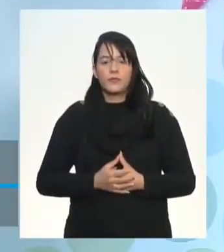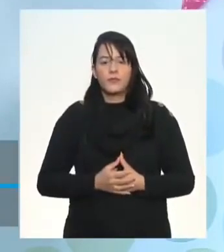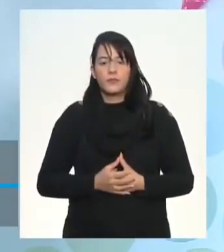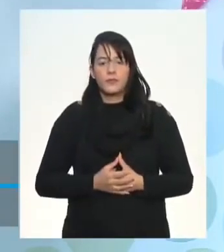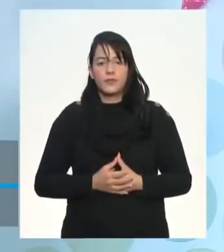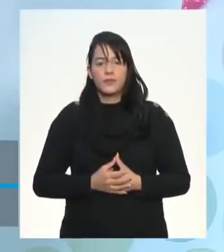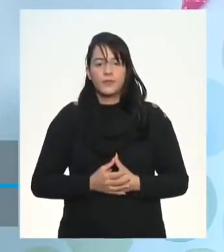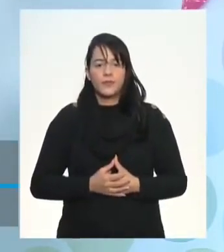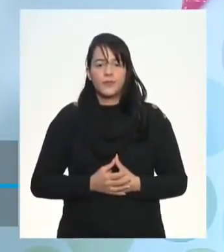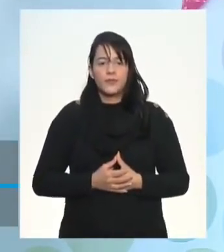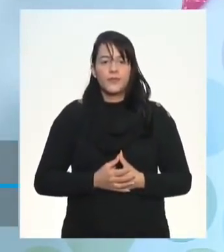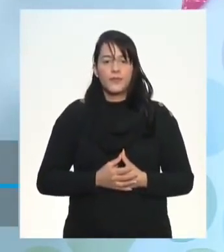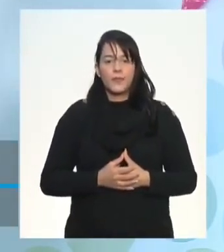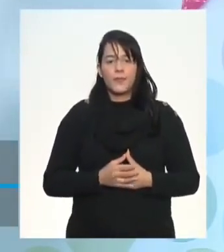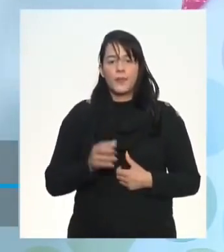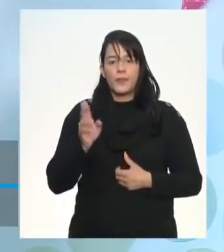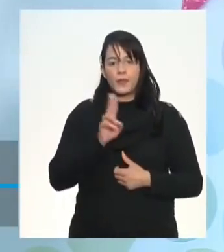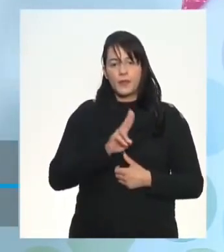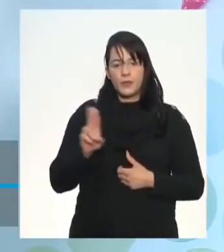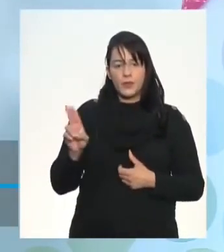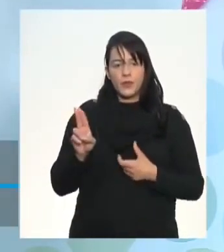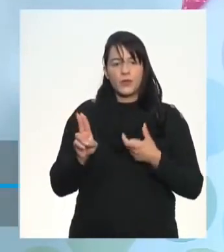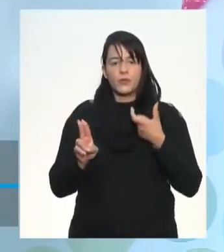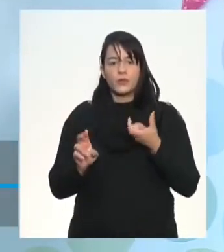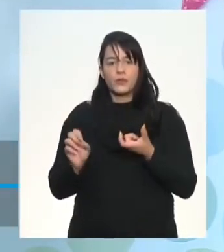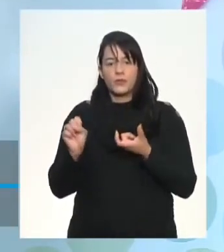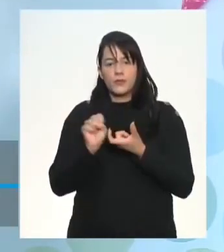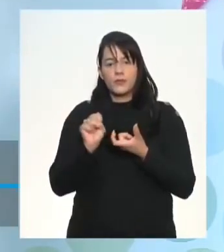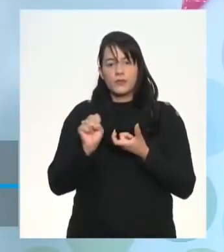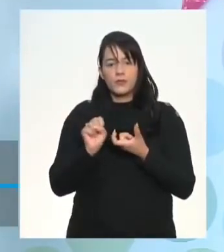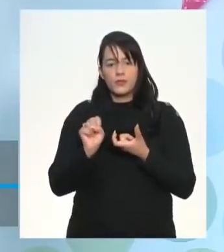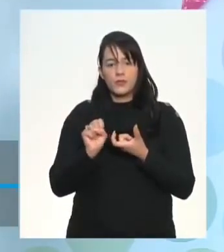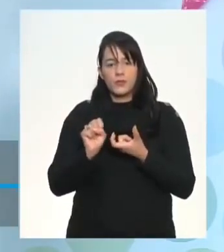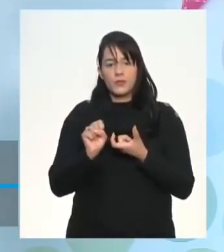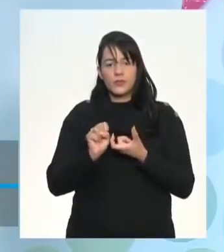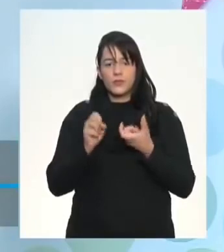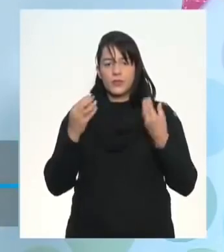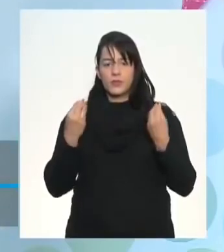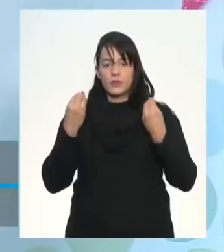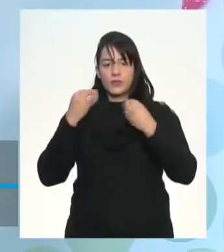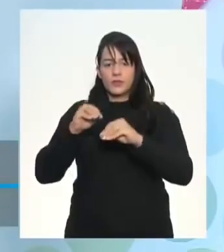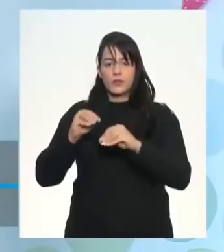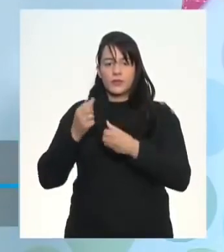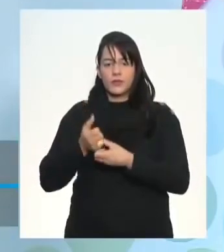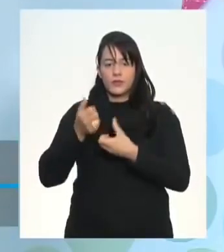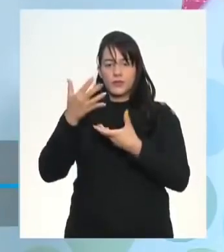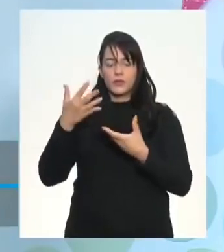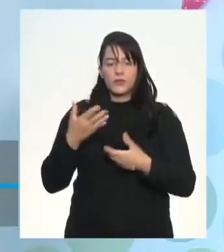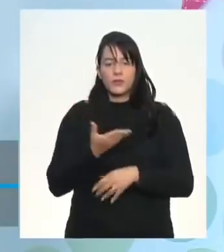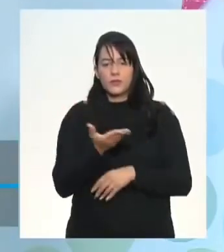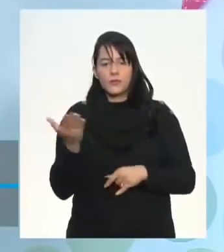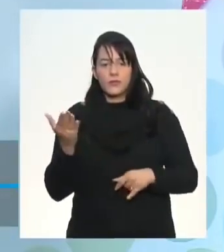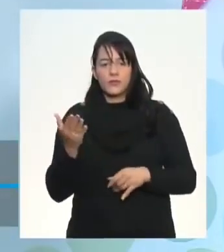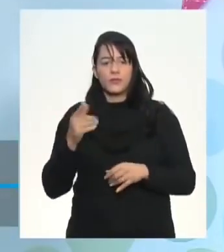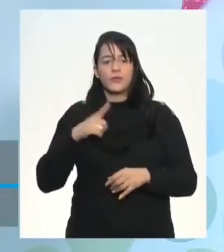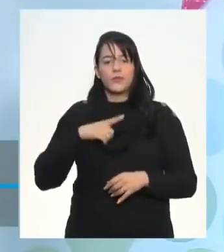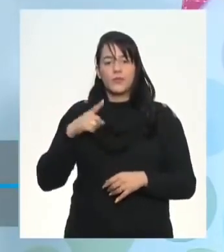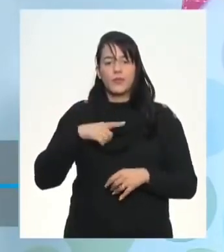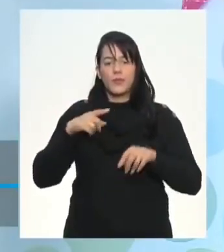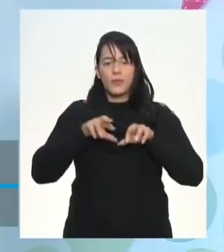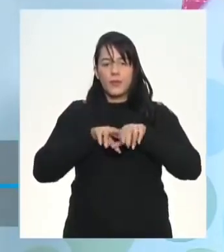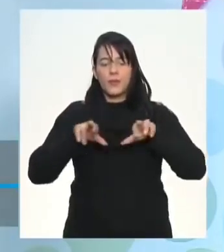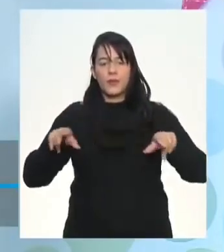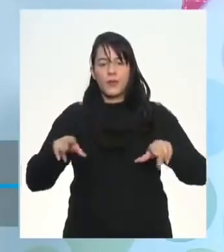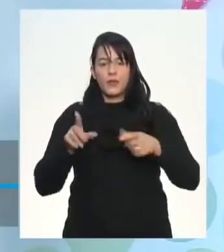Então, nomes, substantivos, tá? Aí, escrevam aí no caderno de vocês, puxem uma setinha,